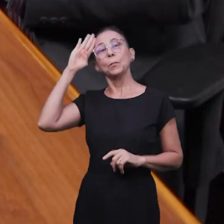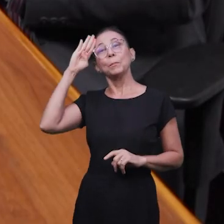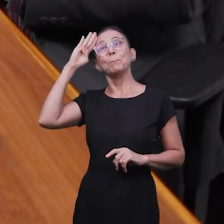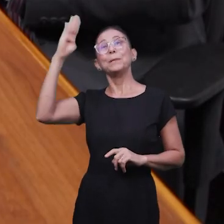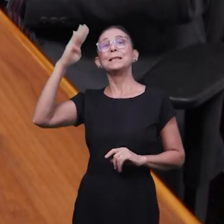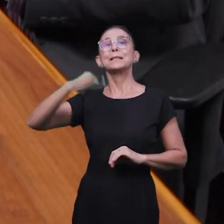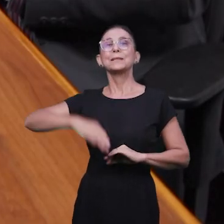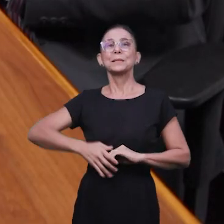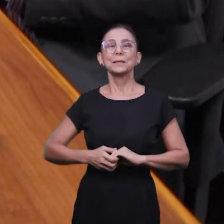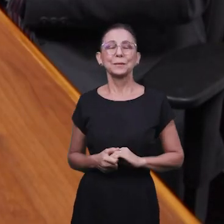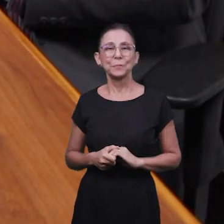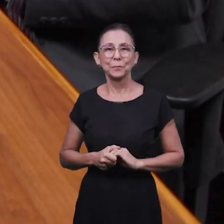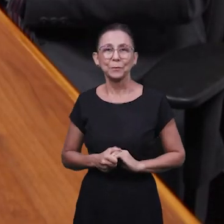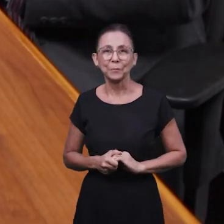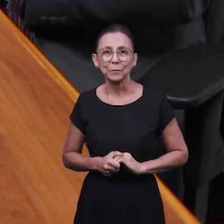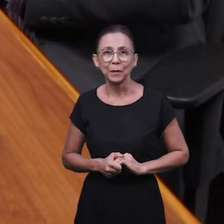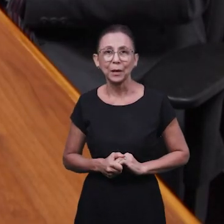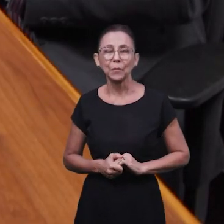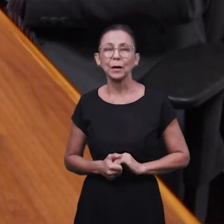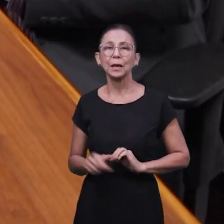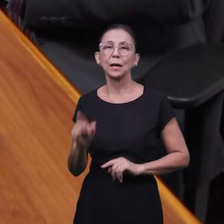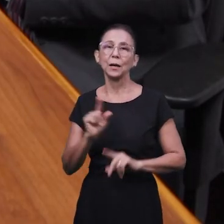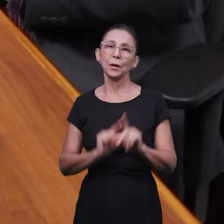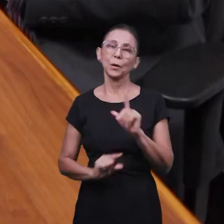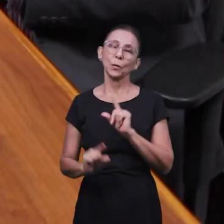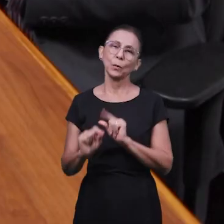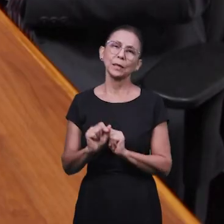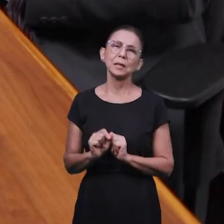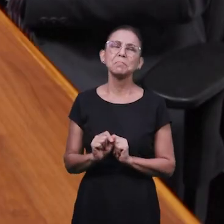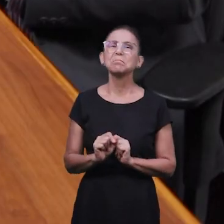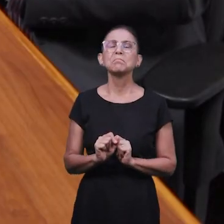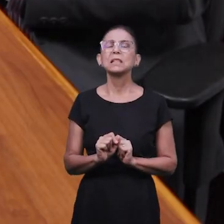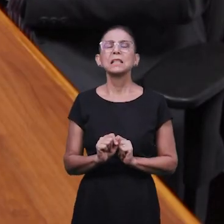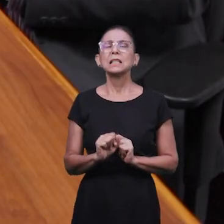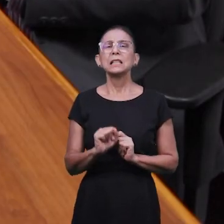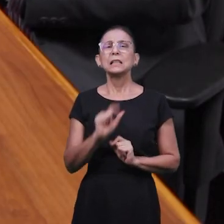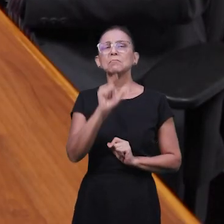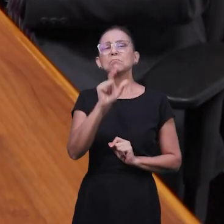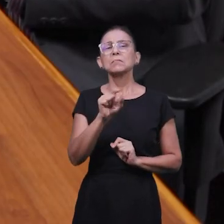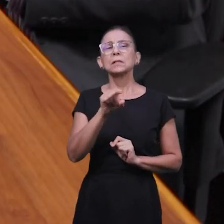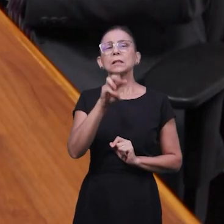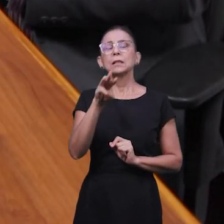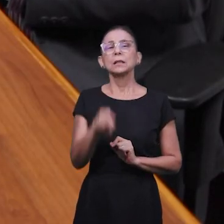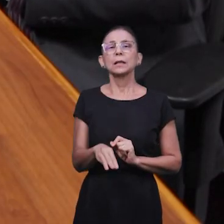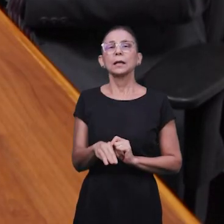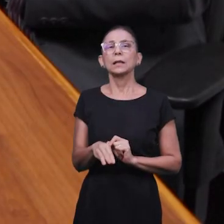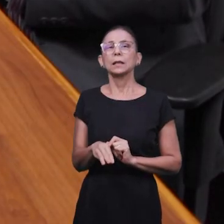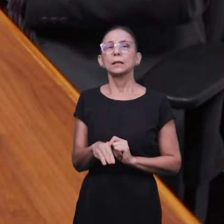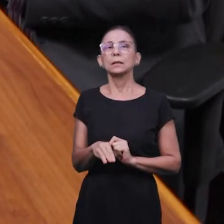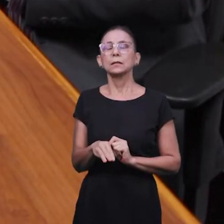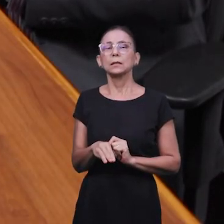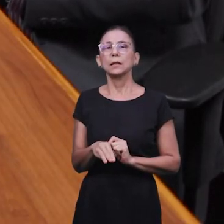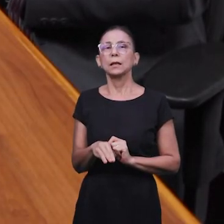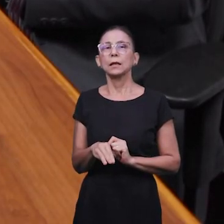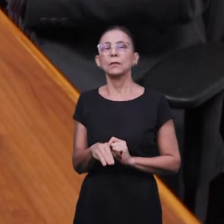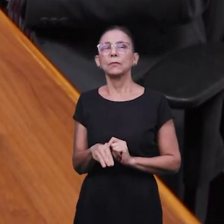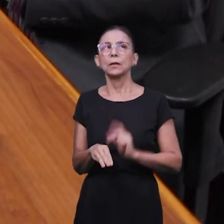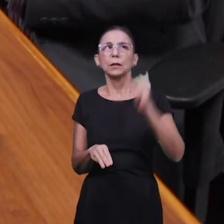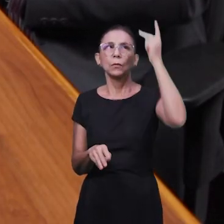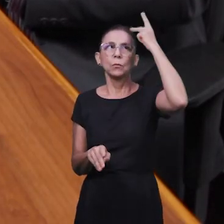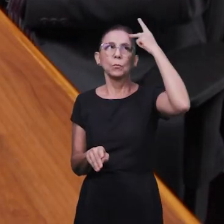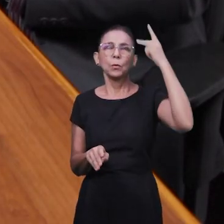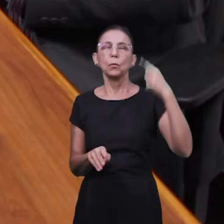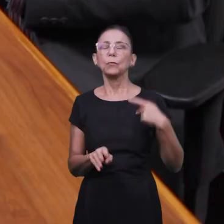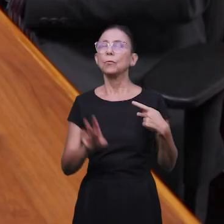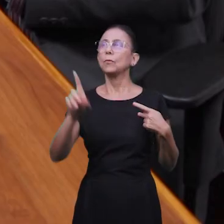é restabelecer um intermediário entre Deus e os homens, aquilo que não havia. Porque lá no Velho